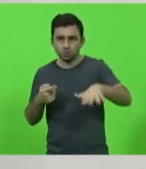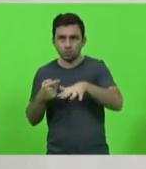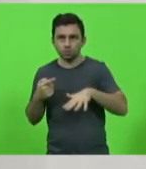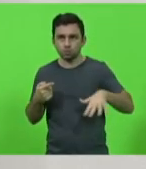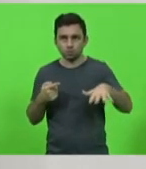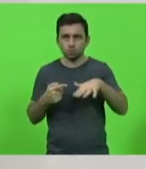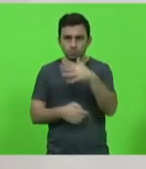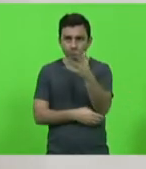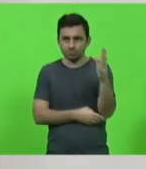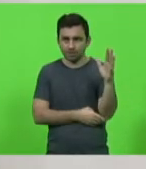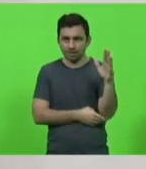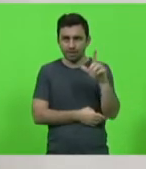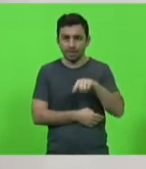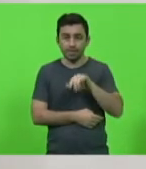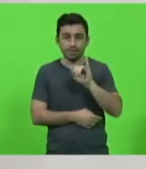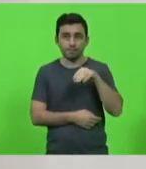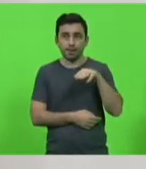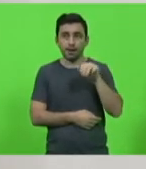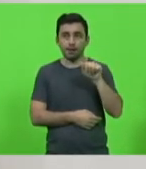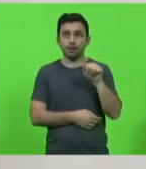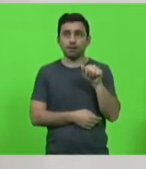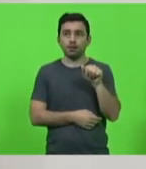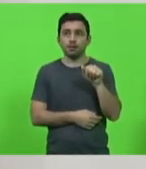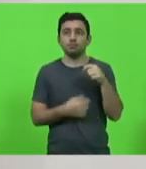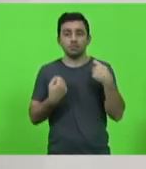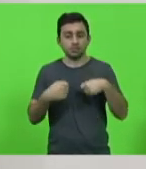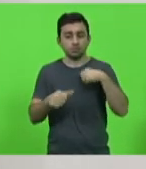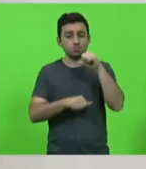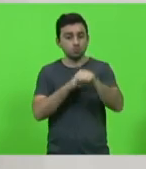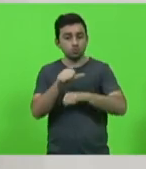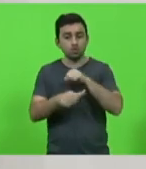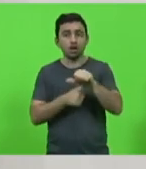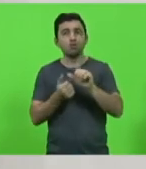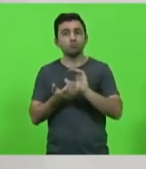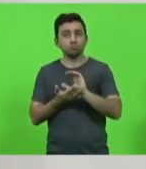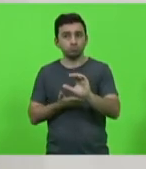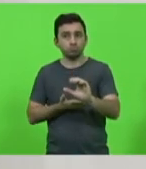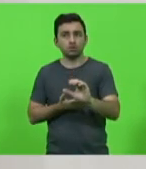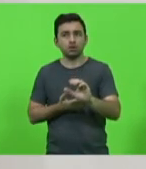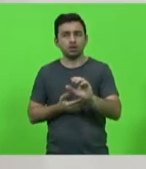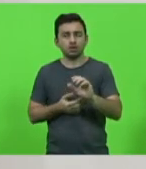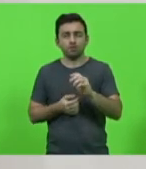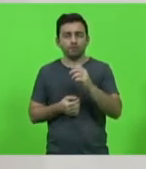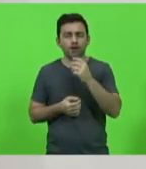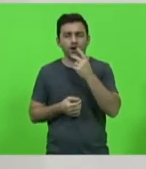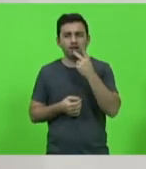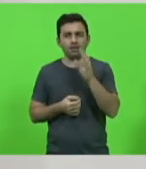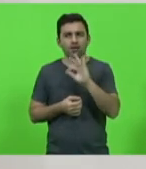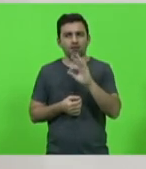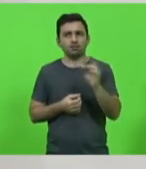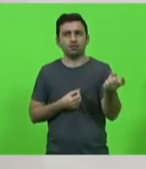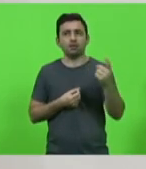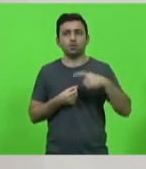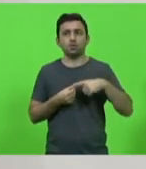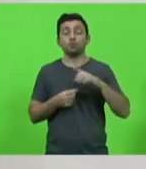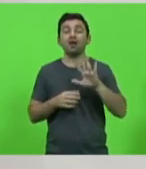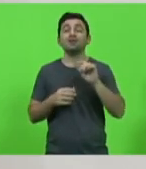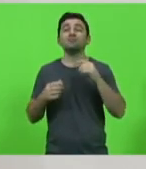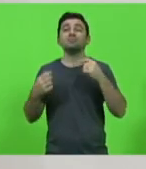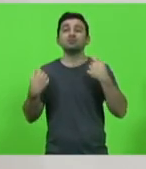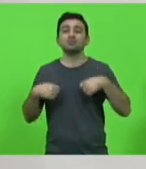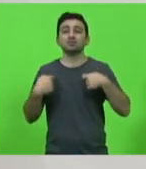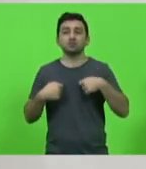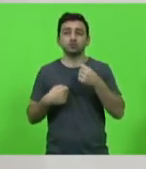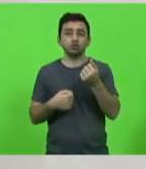que poderiam estar sendo transformadas em investimento, não estamos falando nem retorno que isso vai causar, em investimento parado no